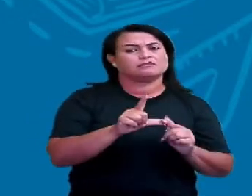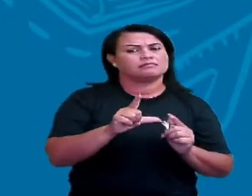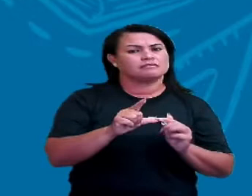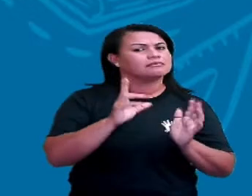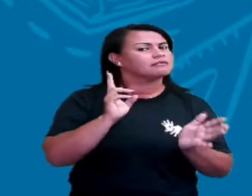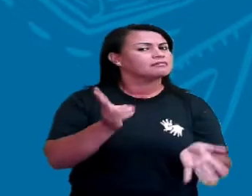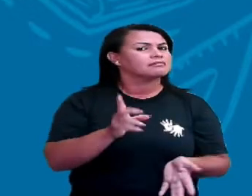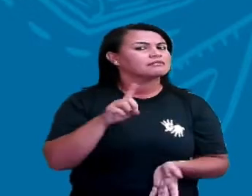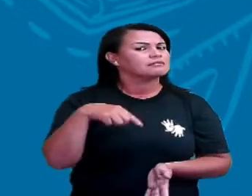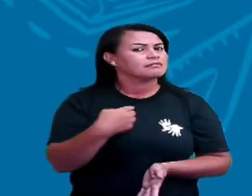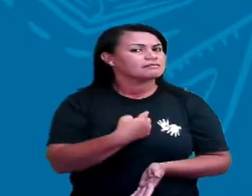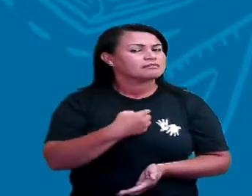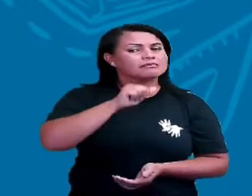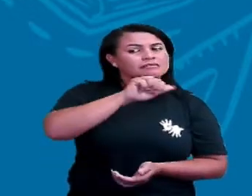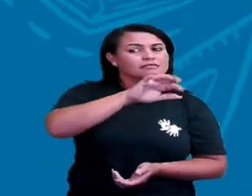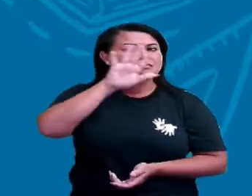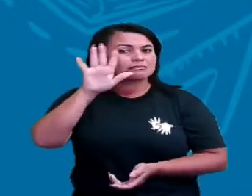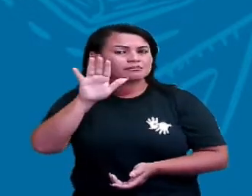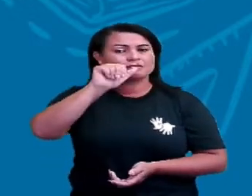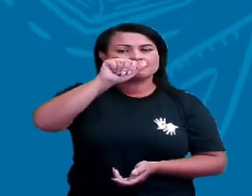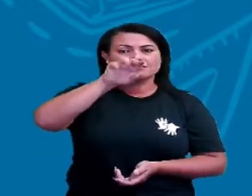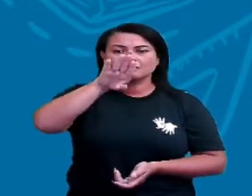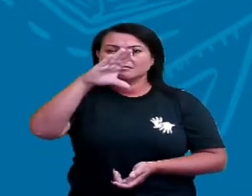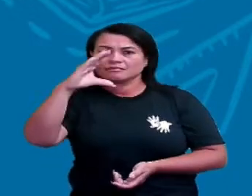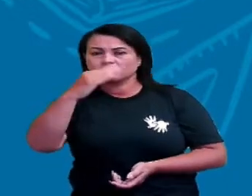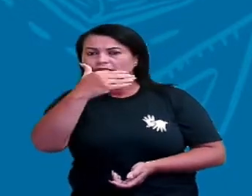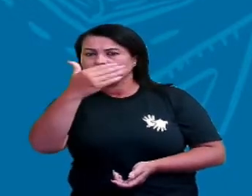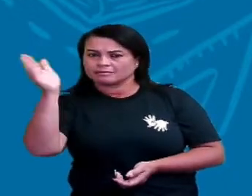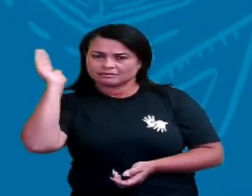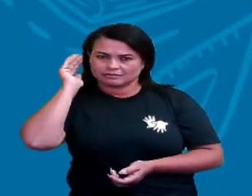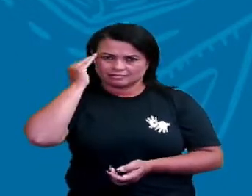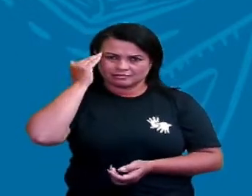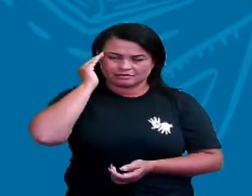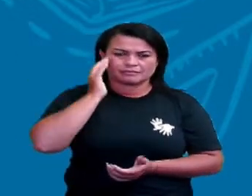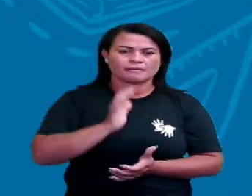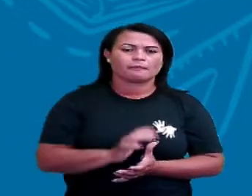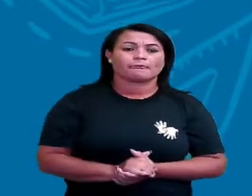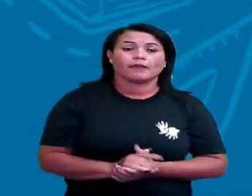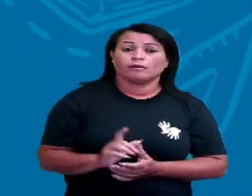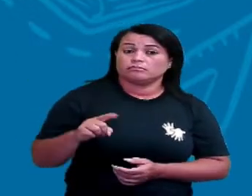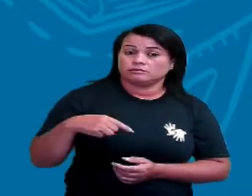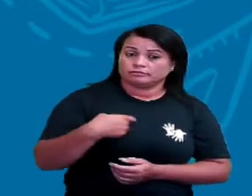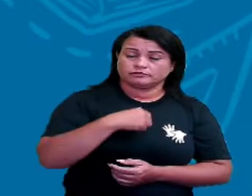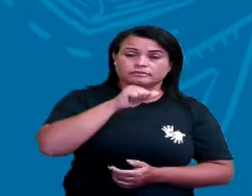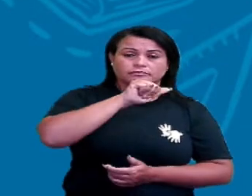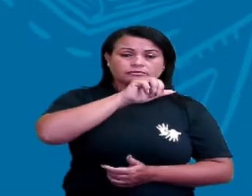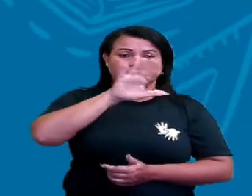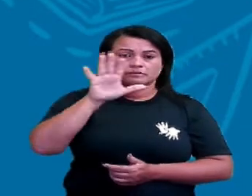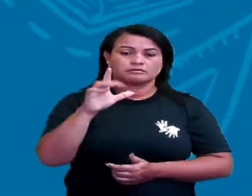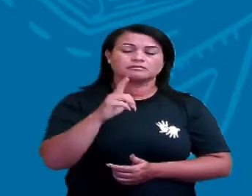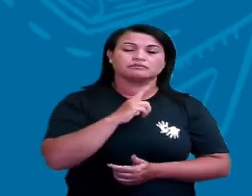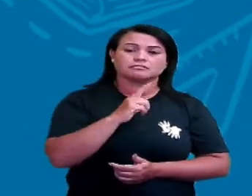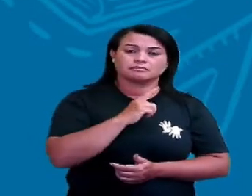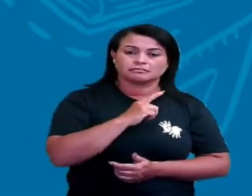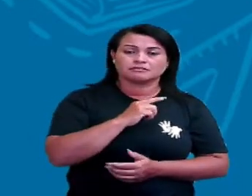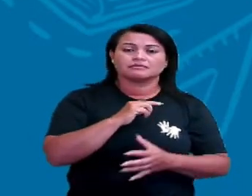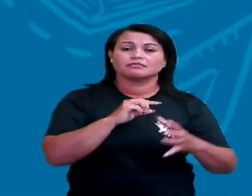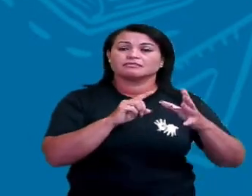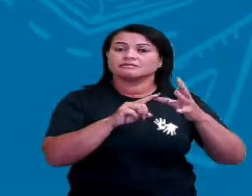letrinhas do nosso alfabeto. O nosso alfabeto, ele é composto